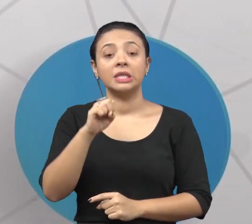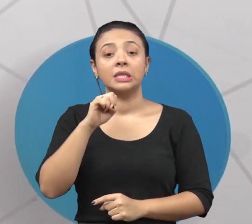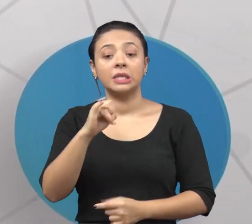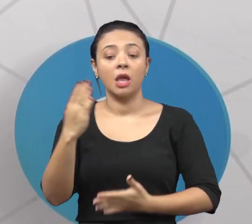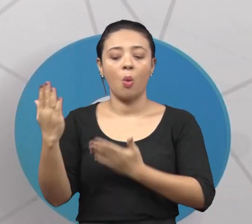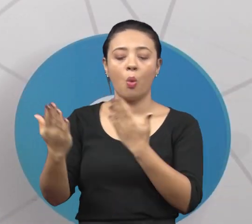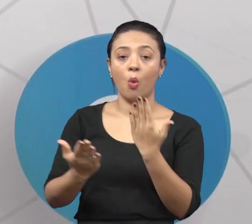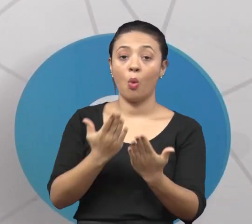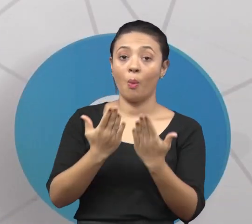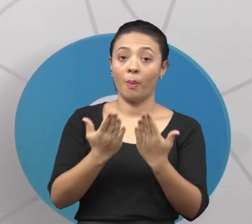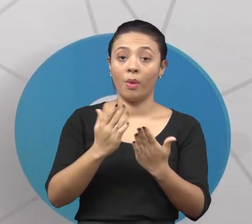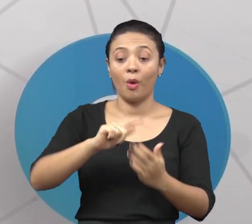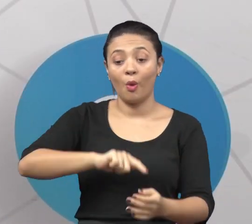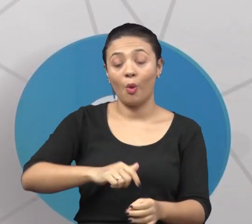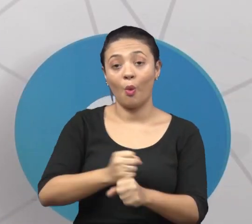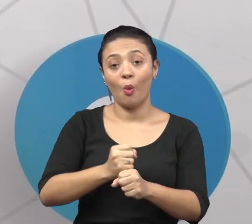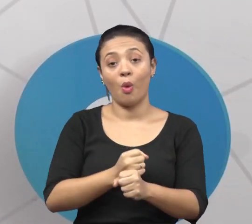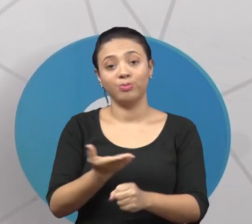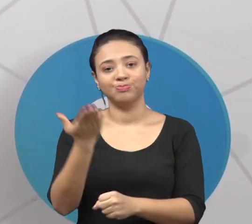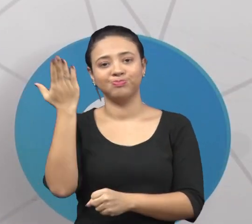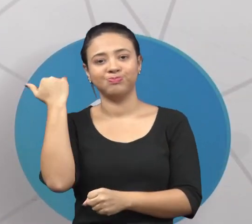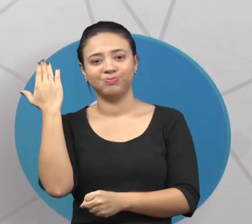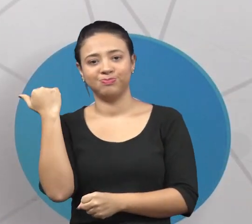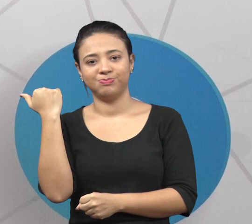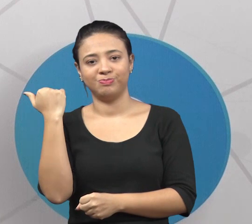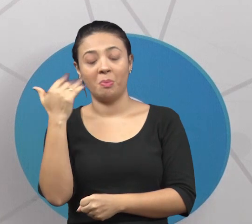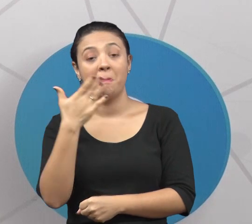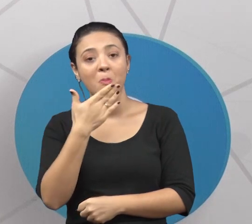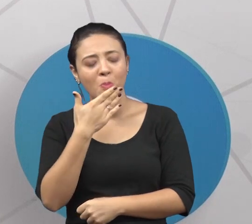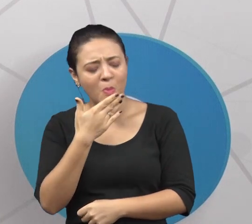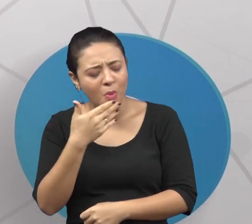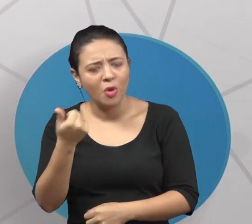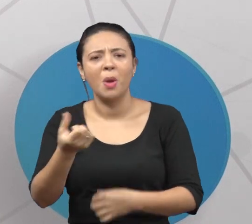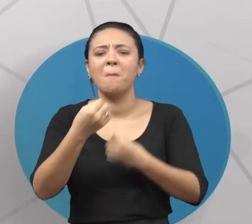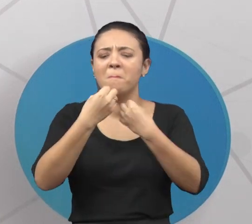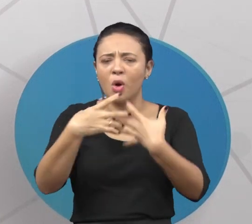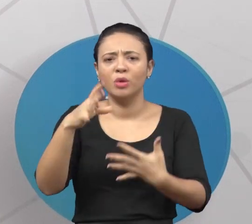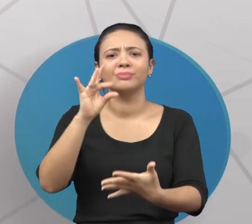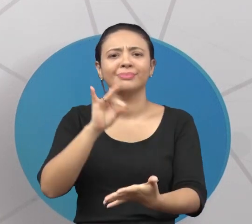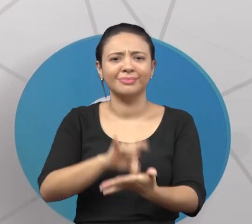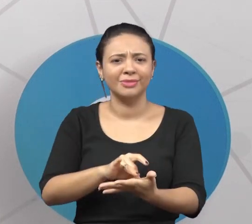segundo melhor superávit de toda a história, de